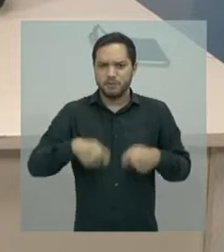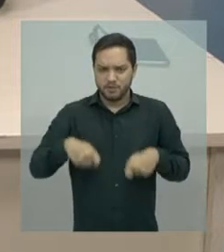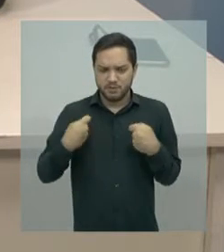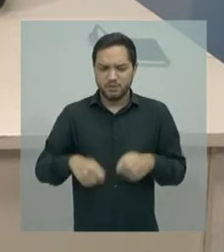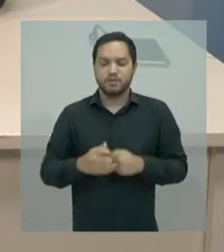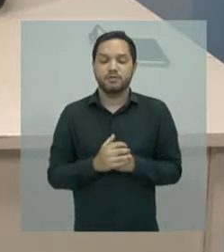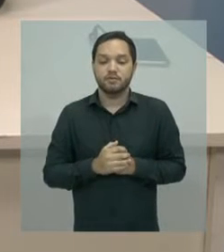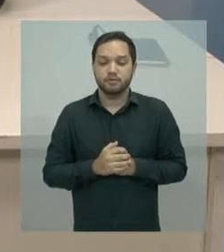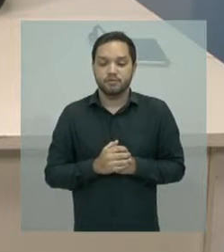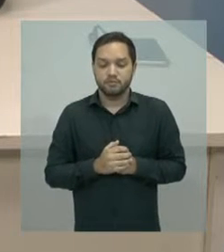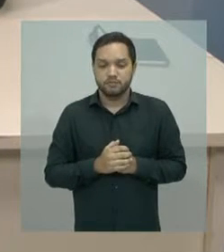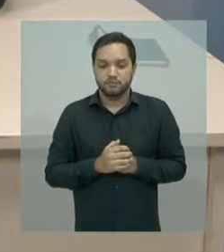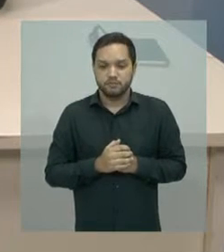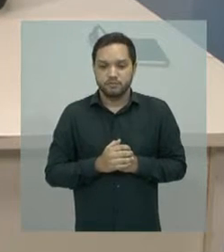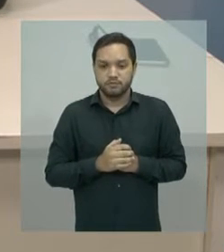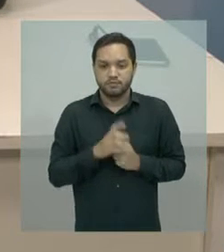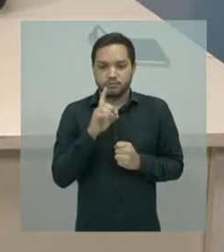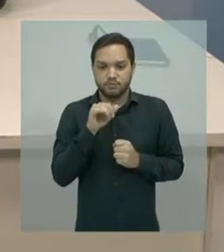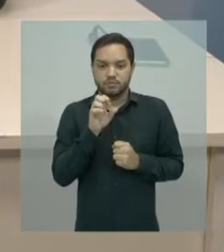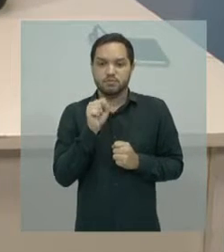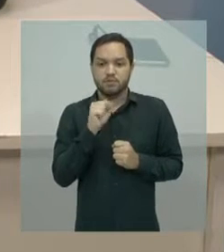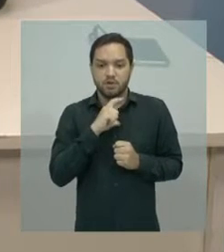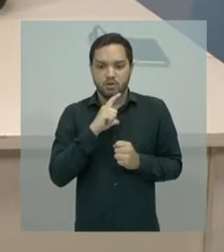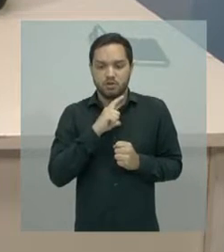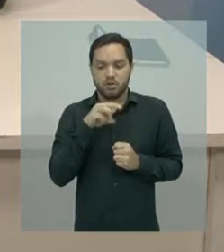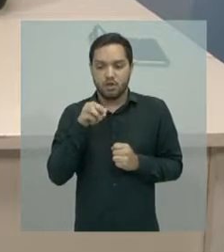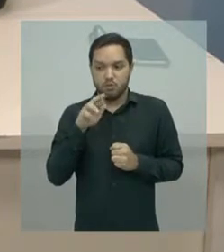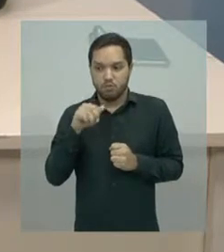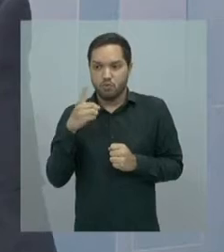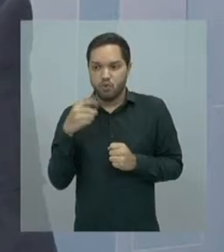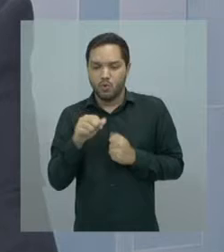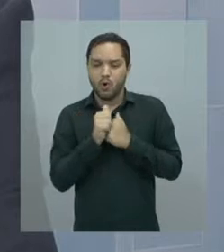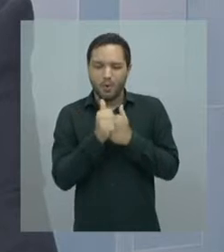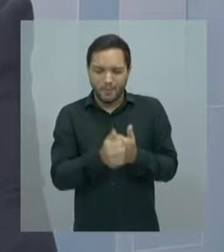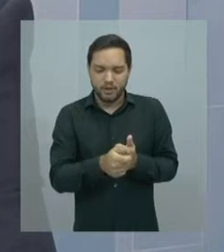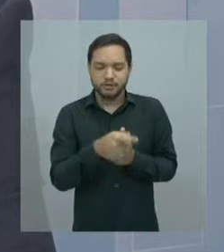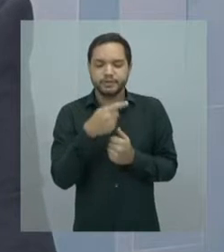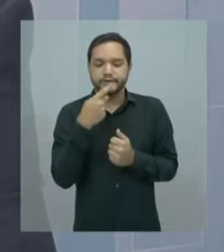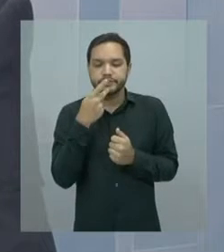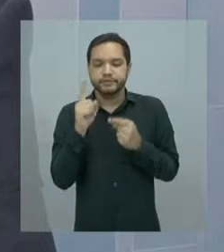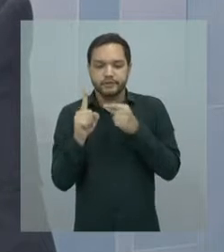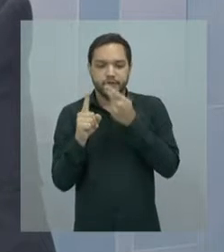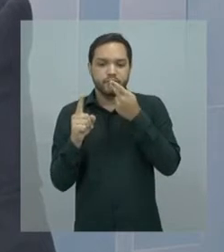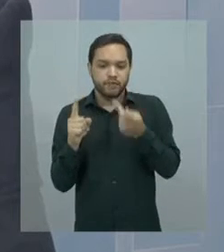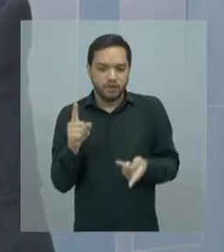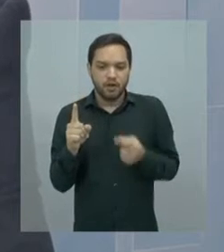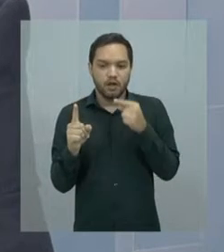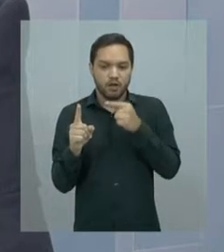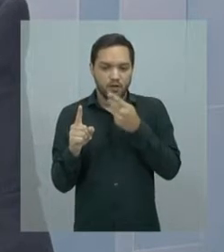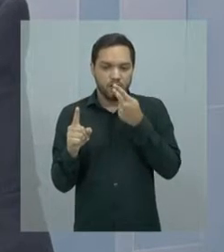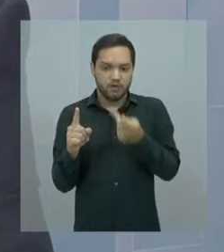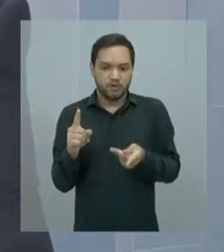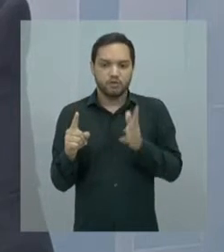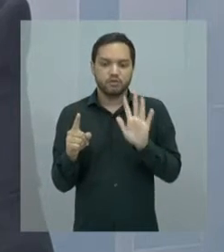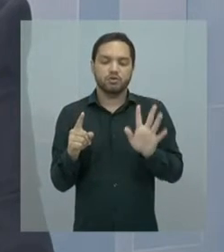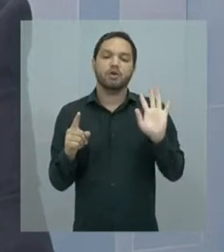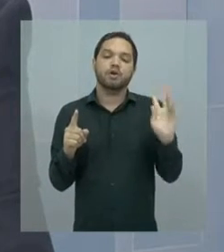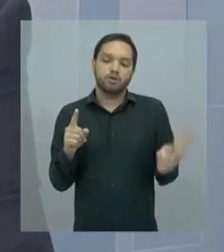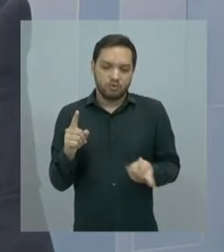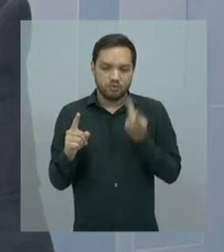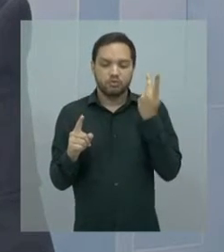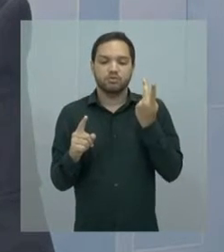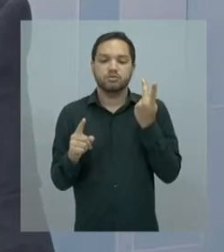dados do Mourão, que é a pessoa nossa que acompanha o processo, ele disse que sim, que houve já mudanças